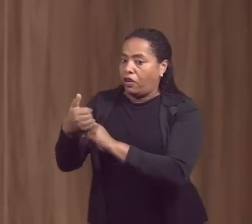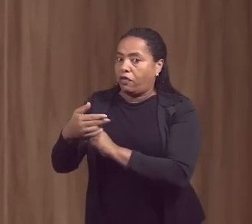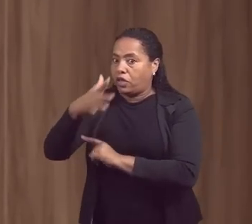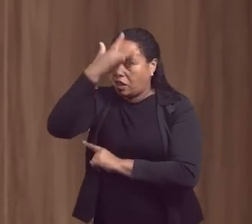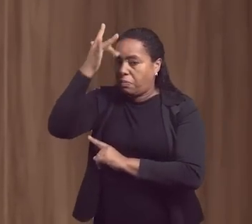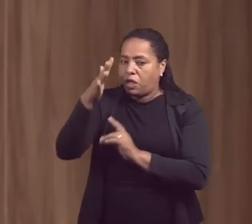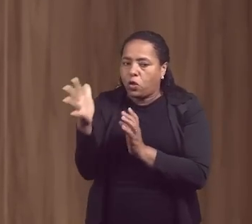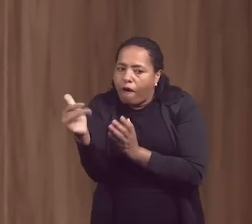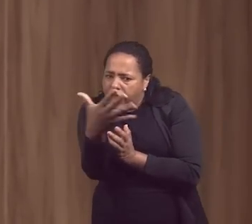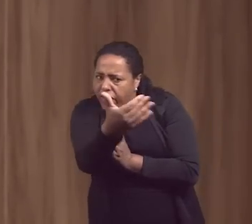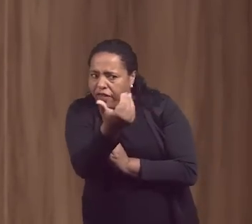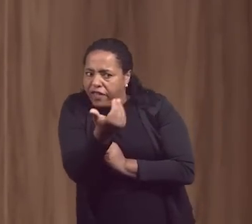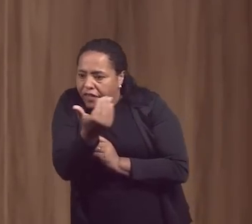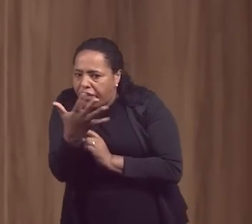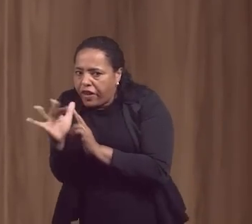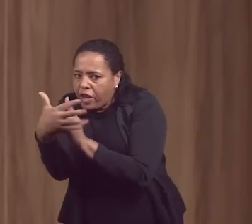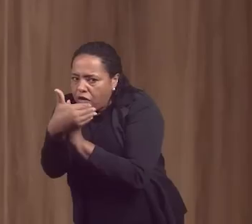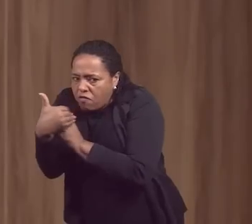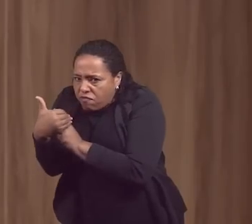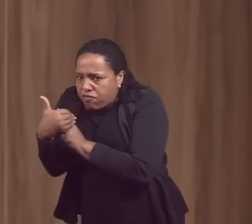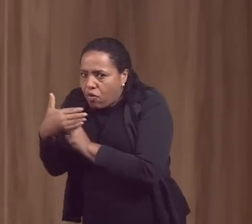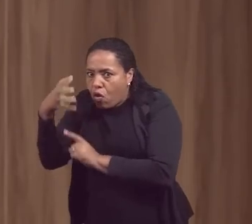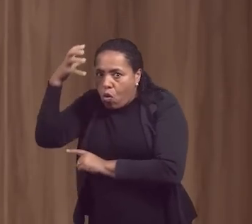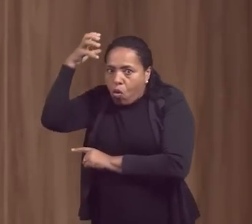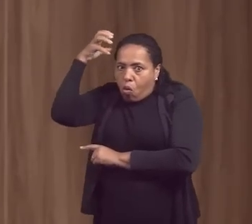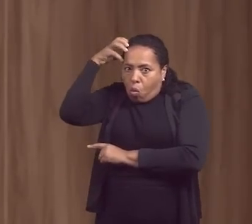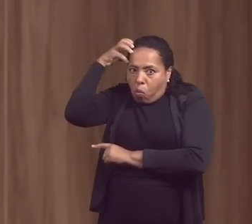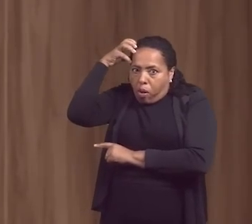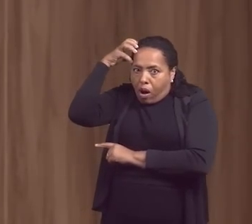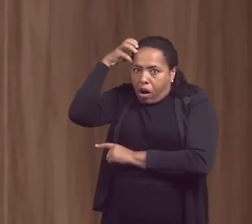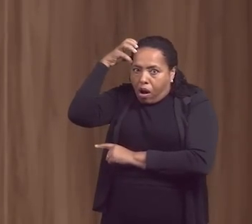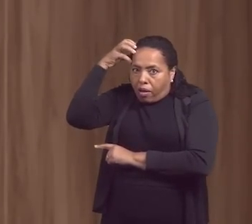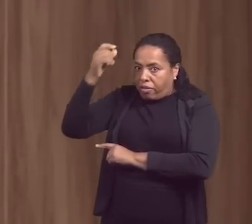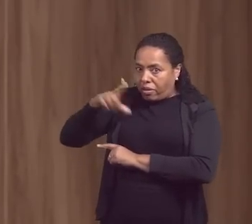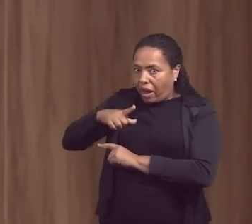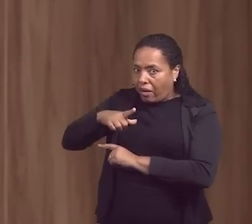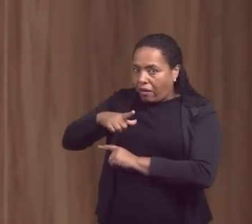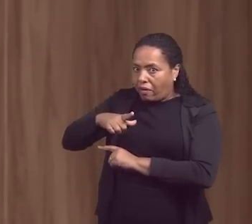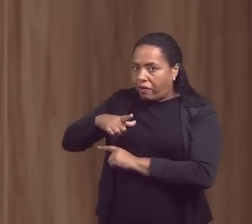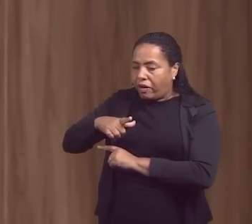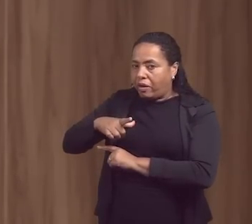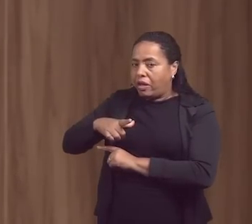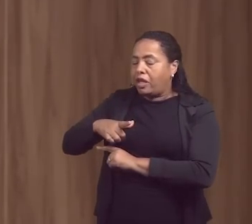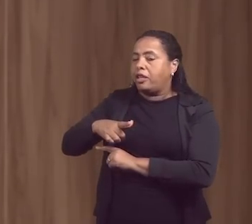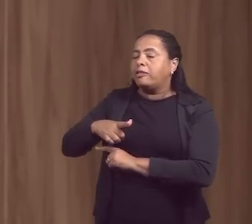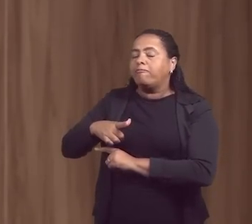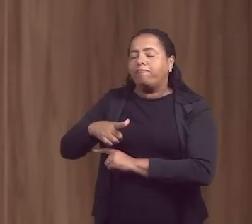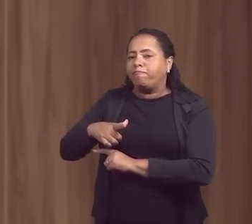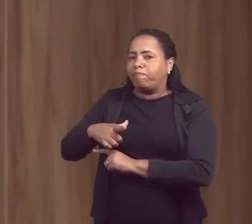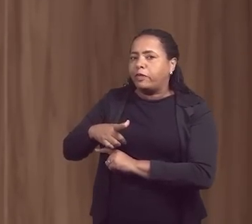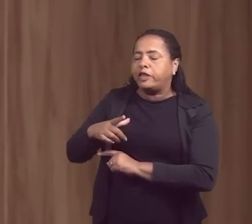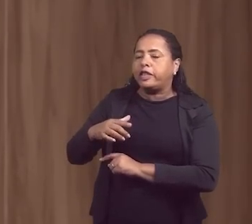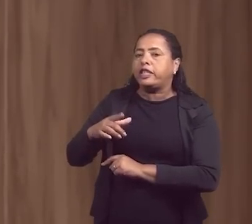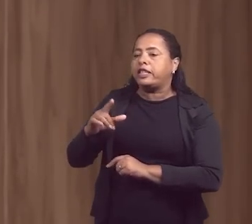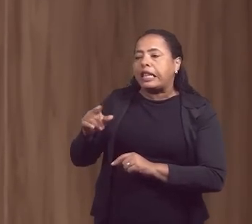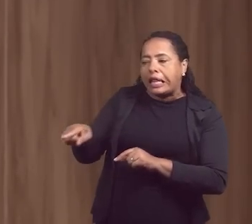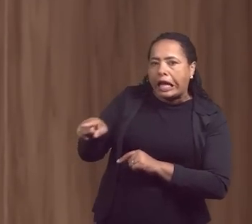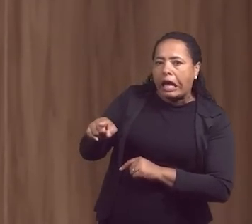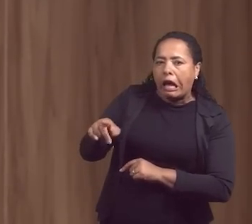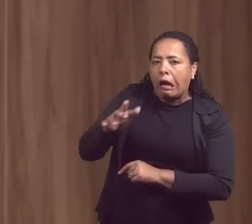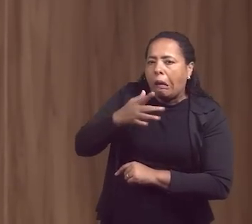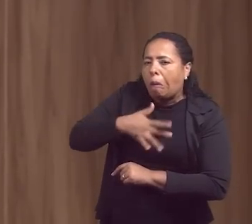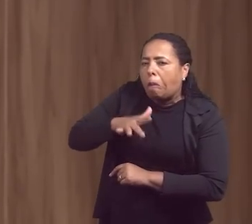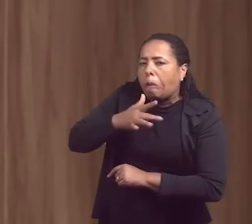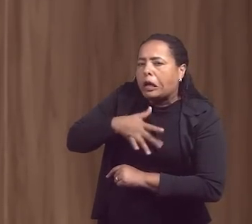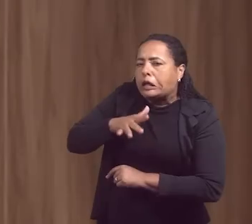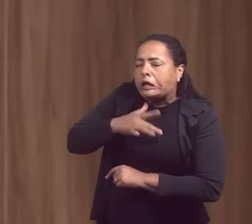era por culpa e não por intenção, e não tinha expiação por ele, não, vamos